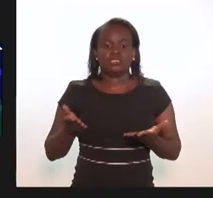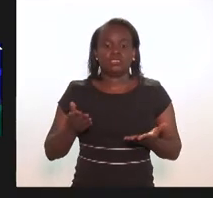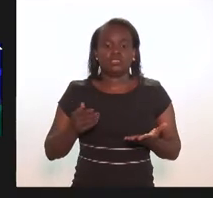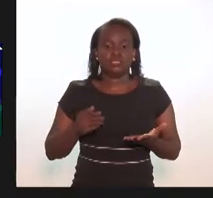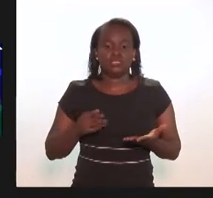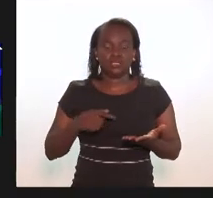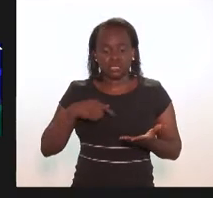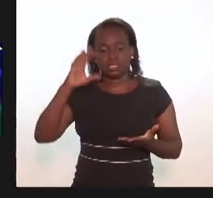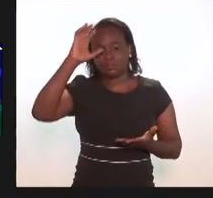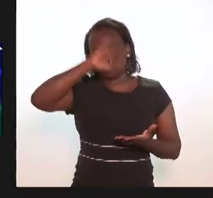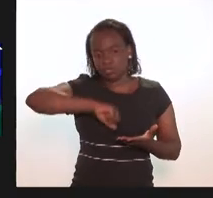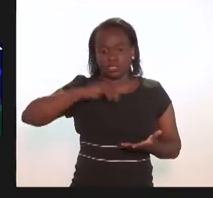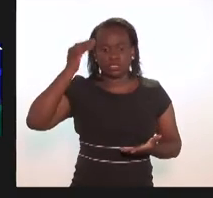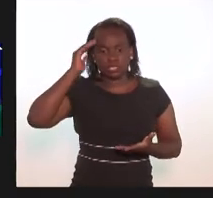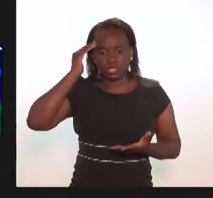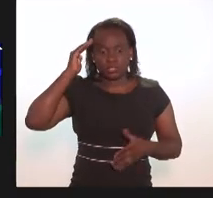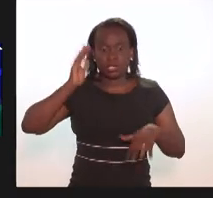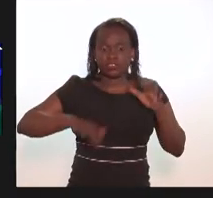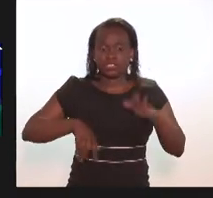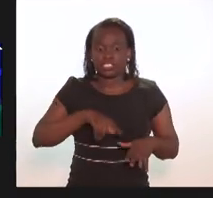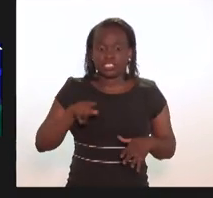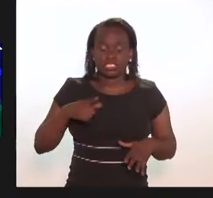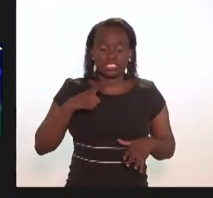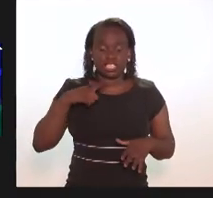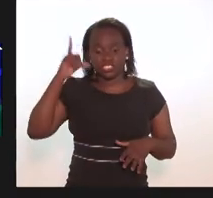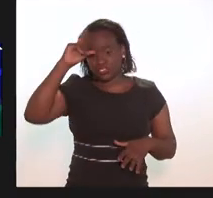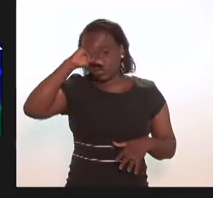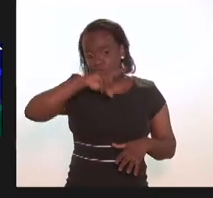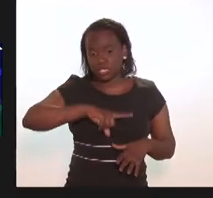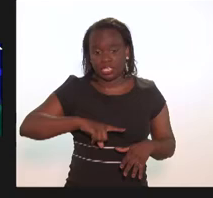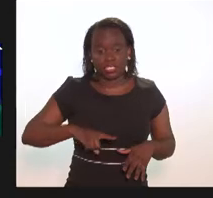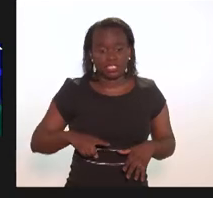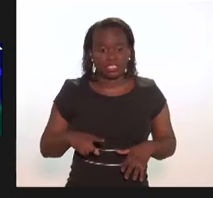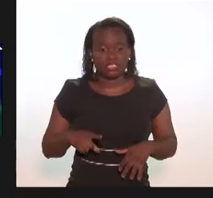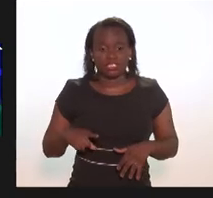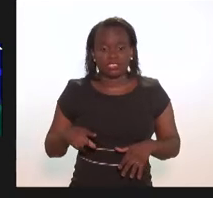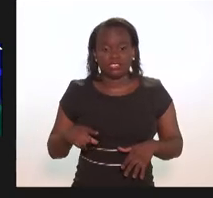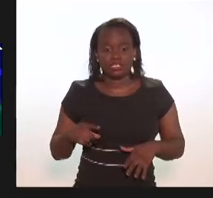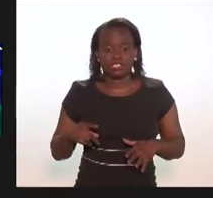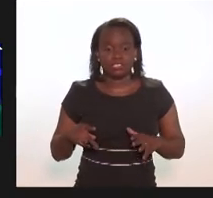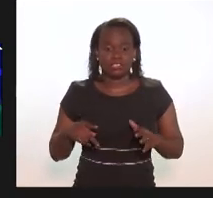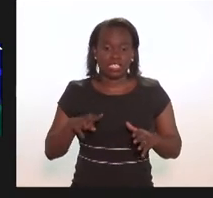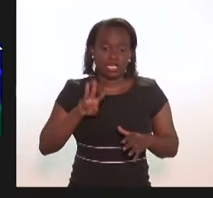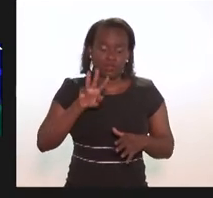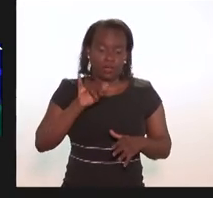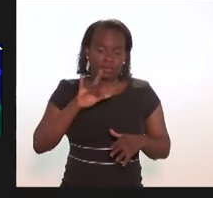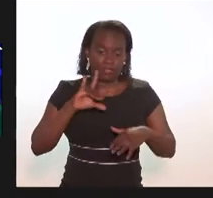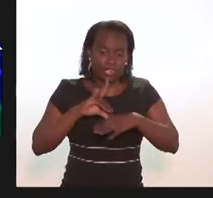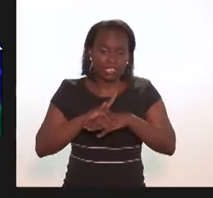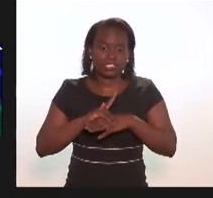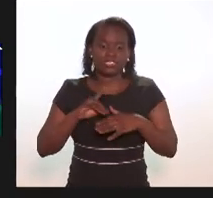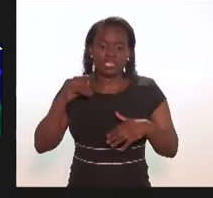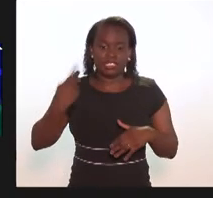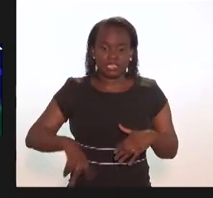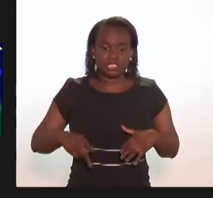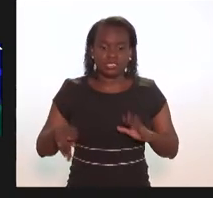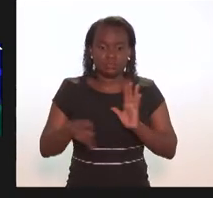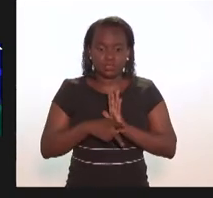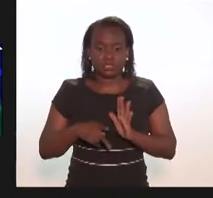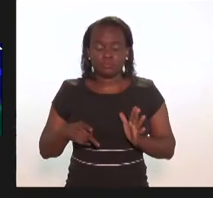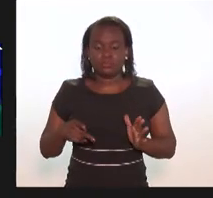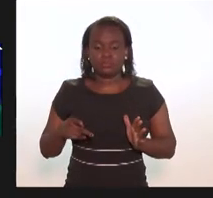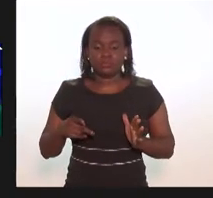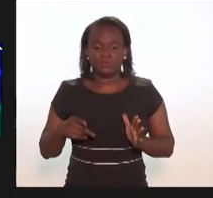compreensão de que, às vezes, a gente tem dificuldade com o próprio Wi-Fi daqui